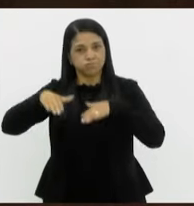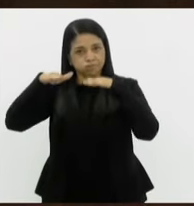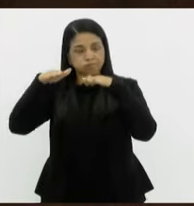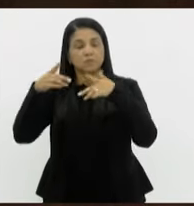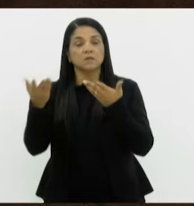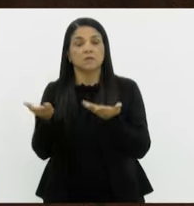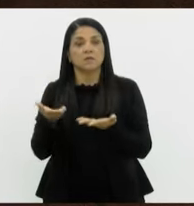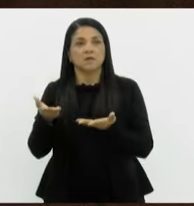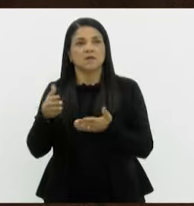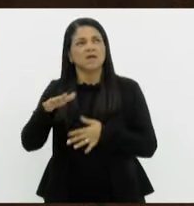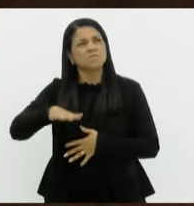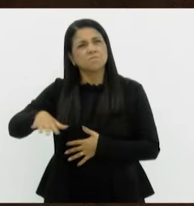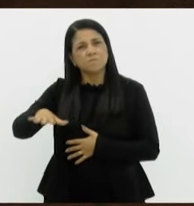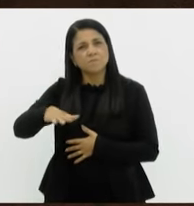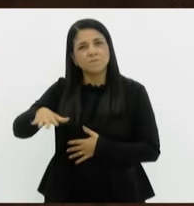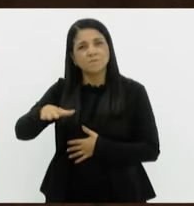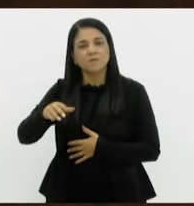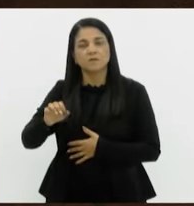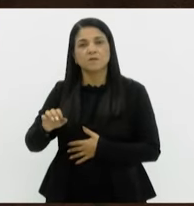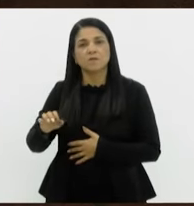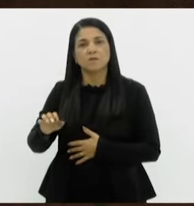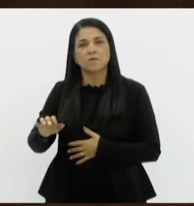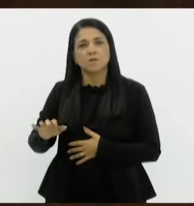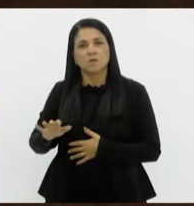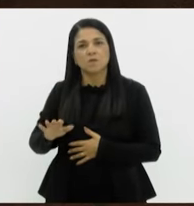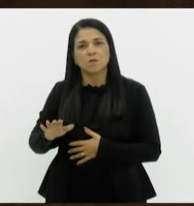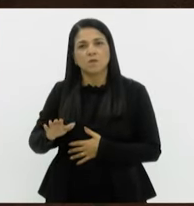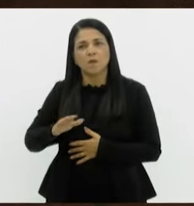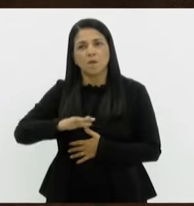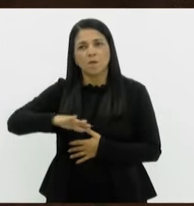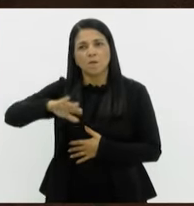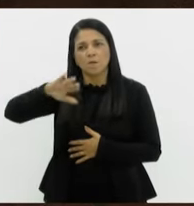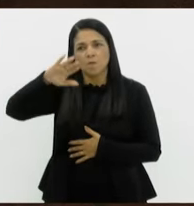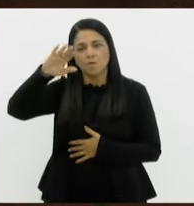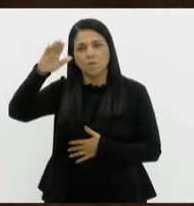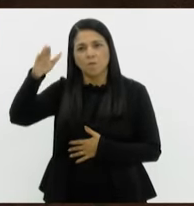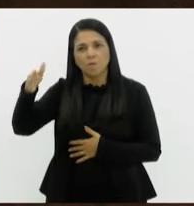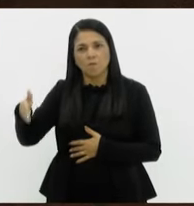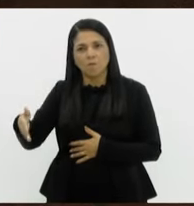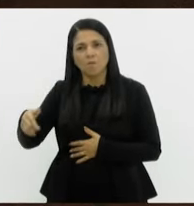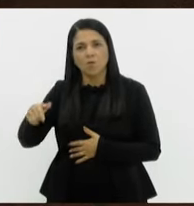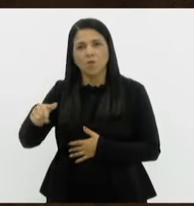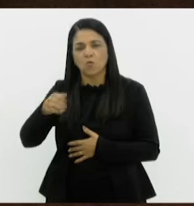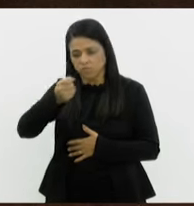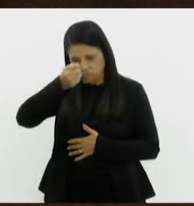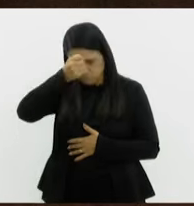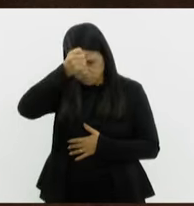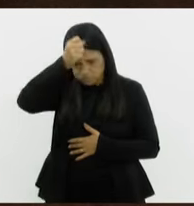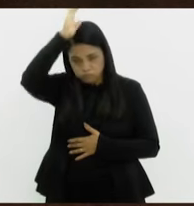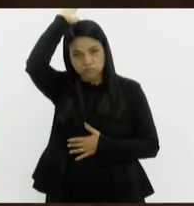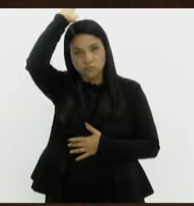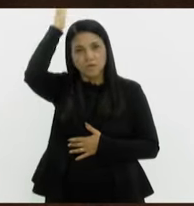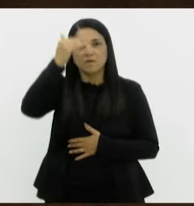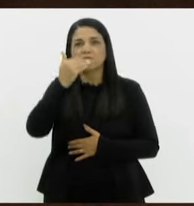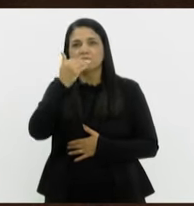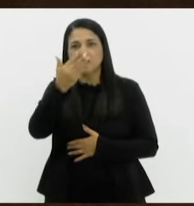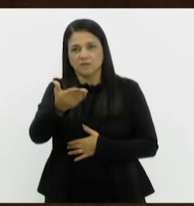especialmente ali no Morro de São Gonçalo, no Morro, em frente ao Corpo de Bombeiros. Então,